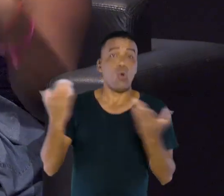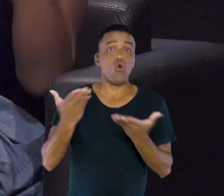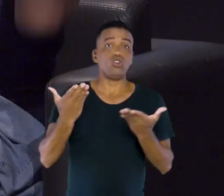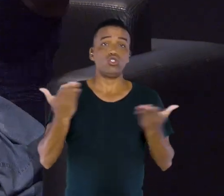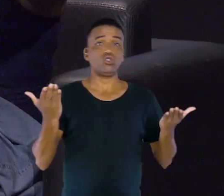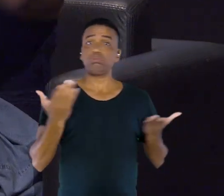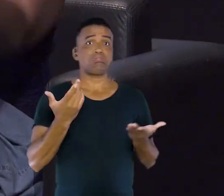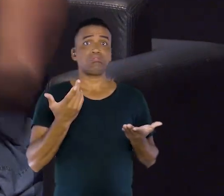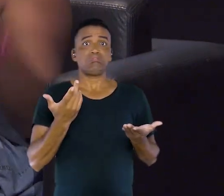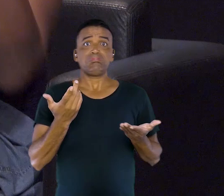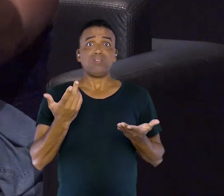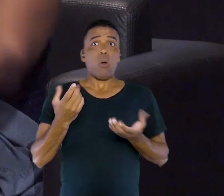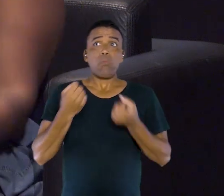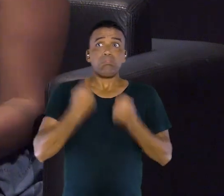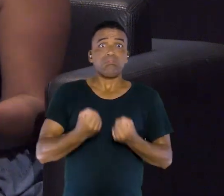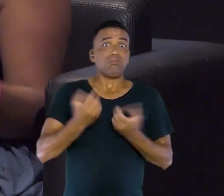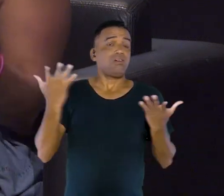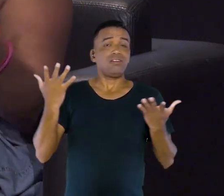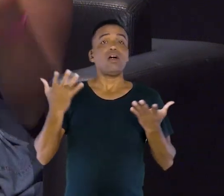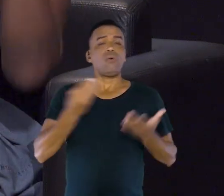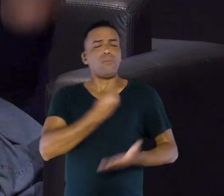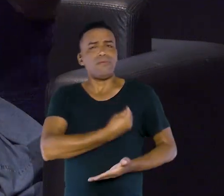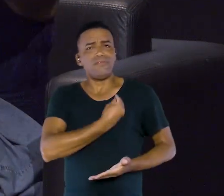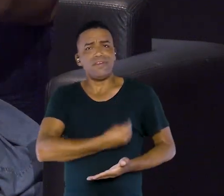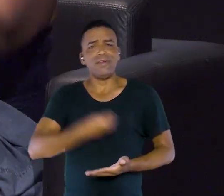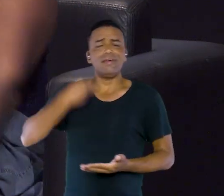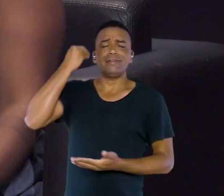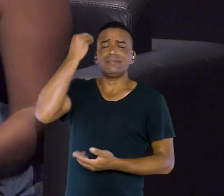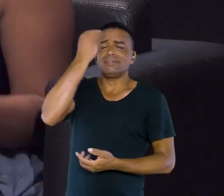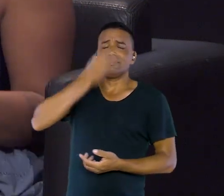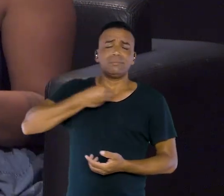Então é uma vida, né? É